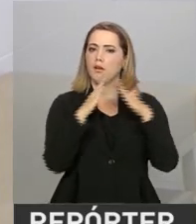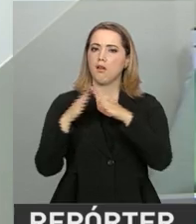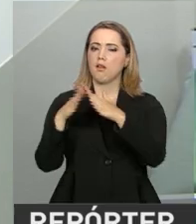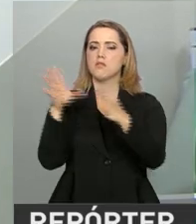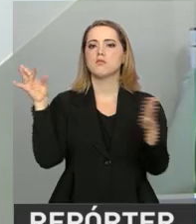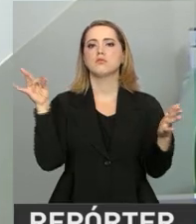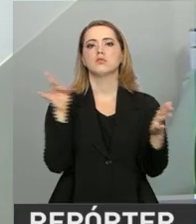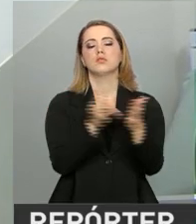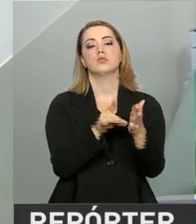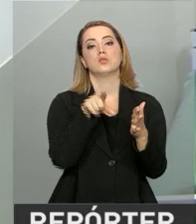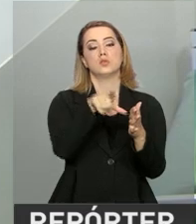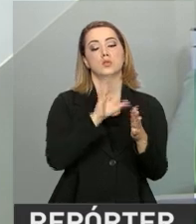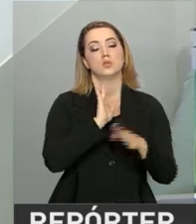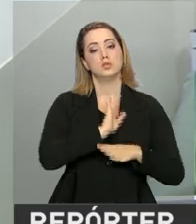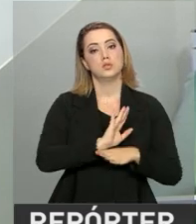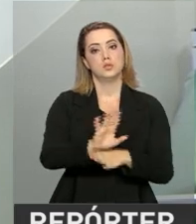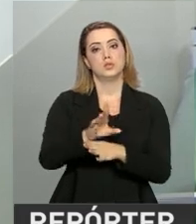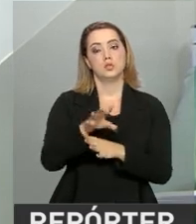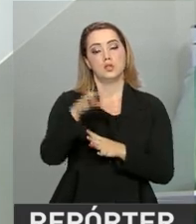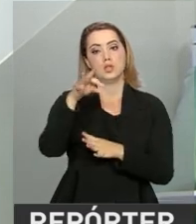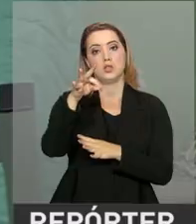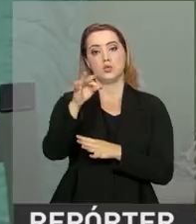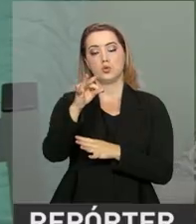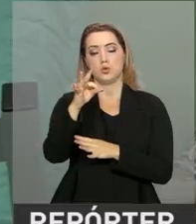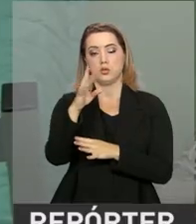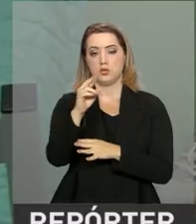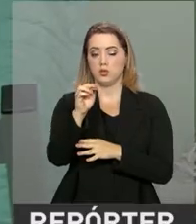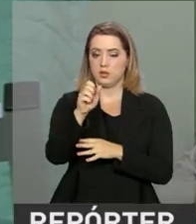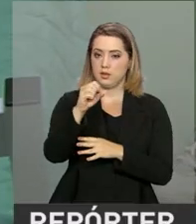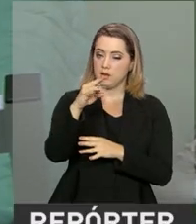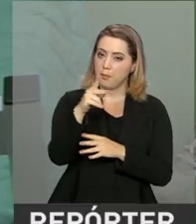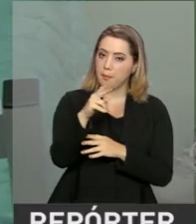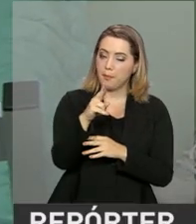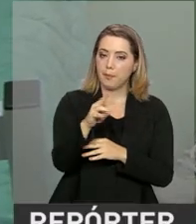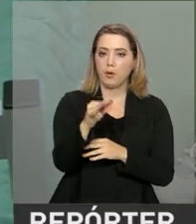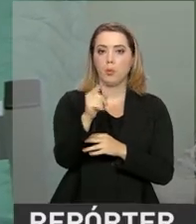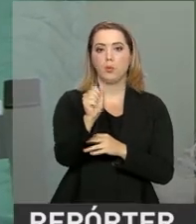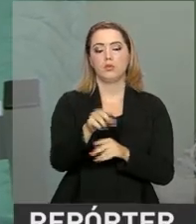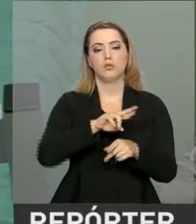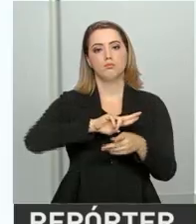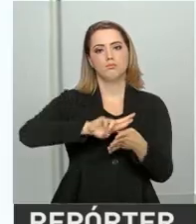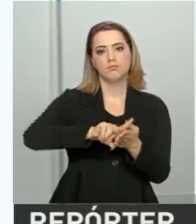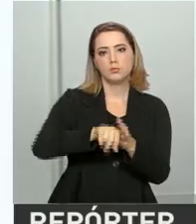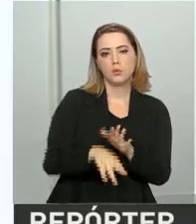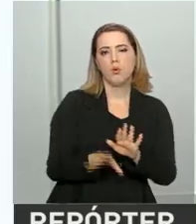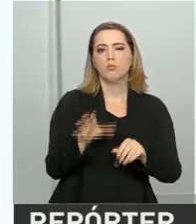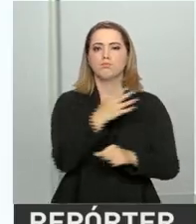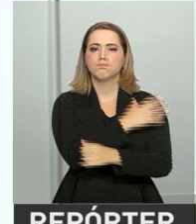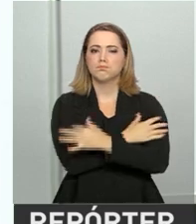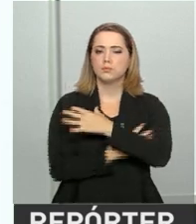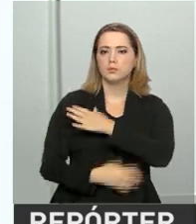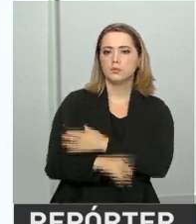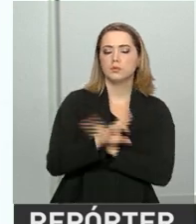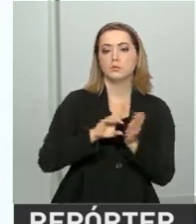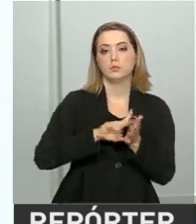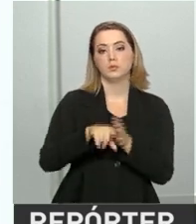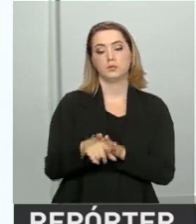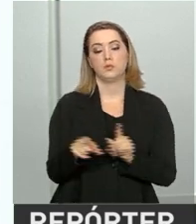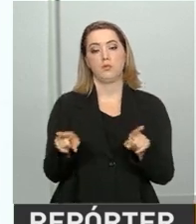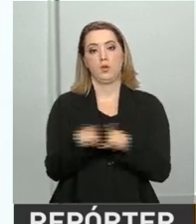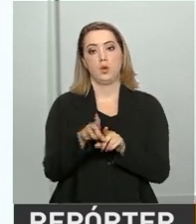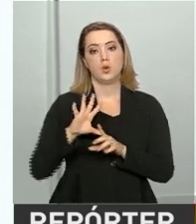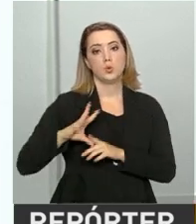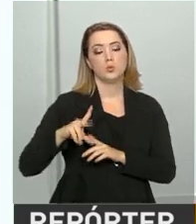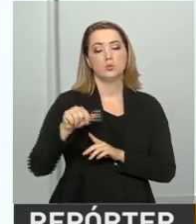verdade e conta com ajuda de terapeutas ocupacionais fisioterapeutas e enfermeiros aqui tudo é adaptado para